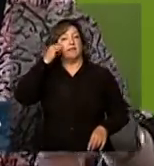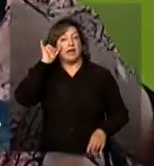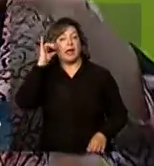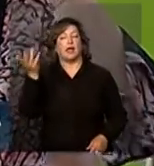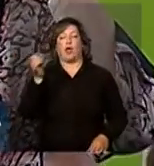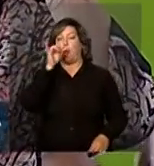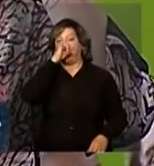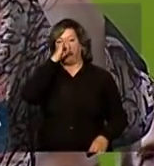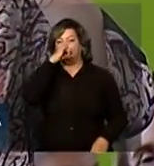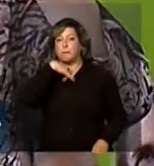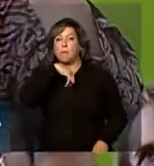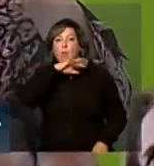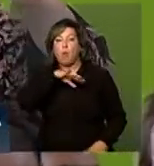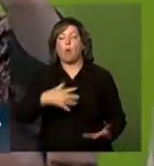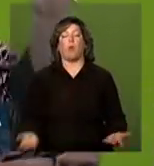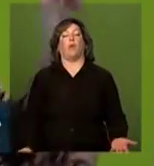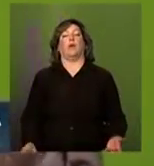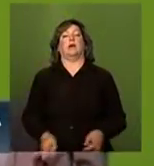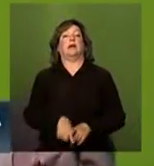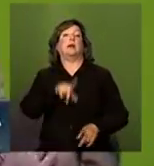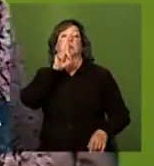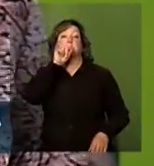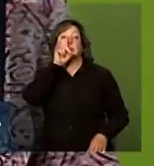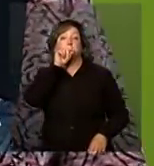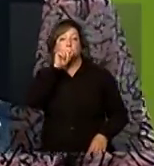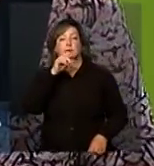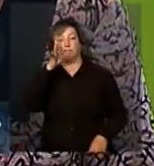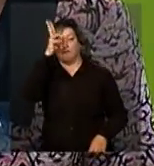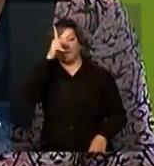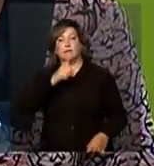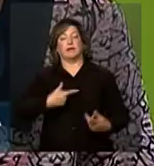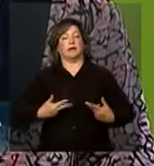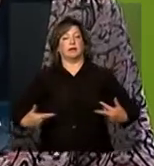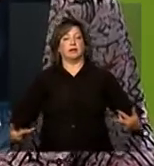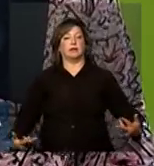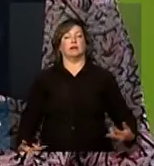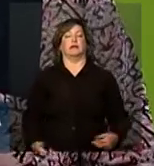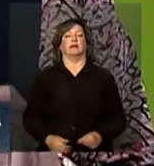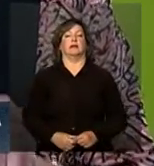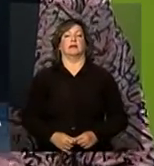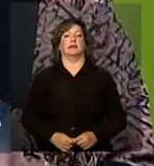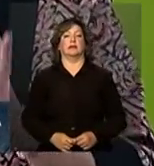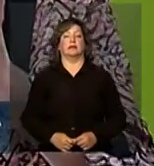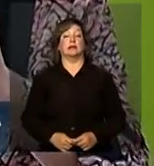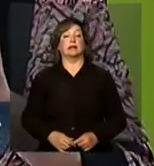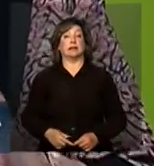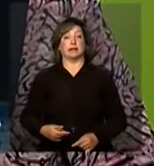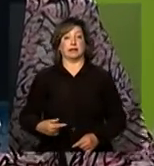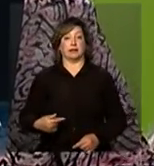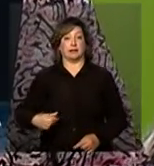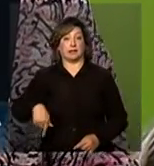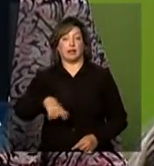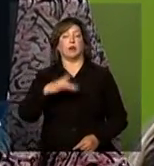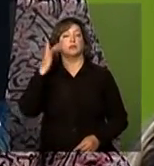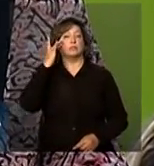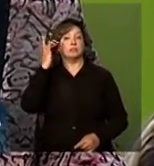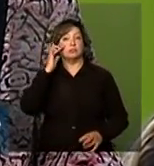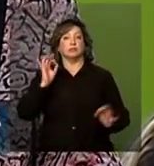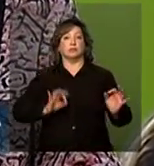suínos como né aves enfim são estratégicos